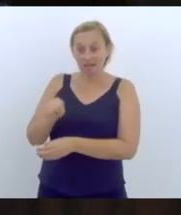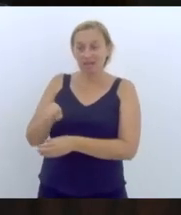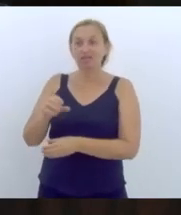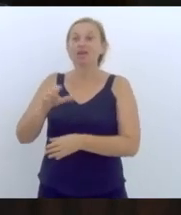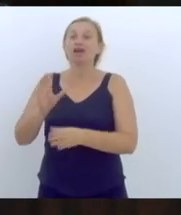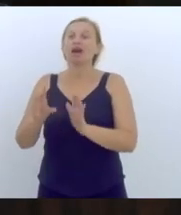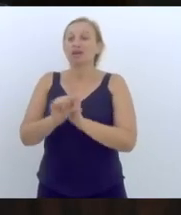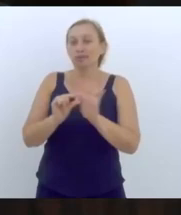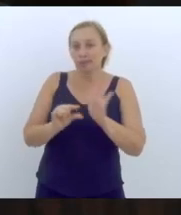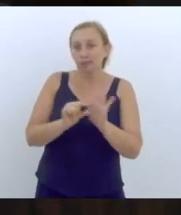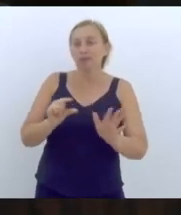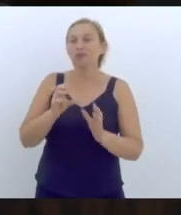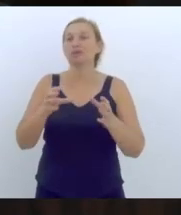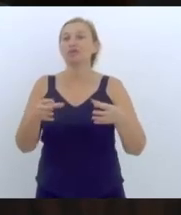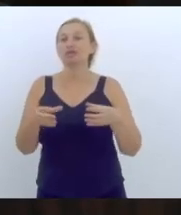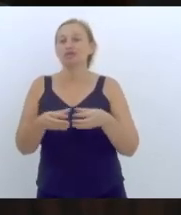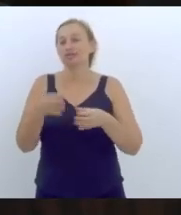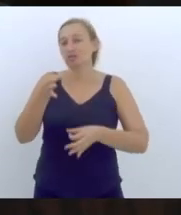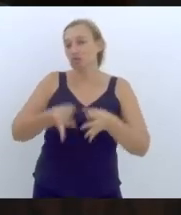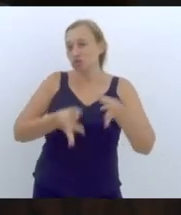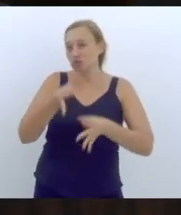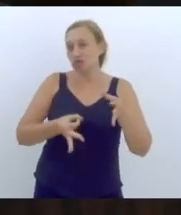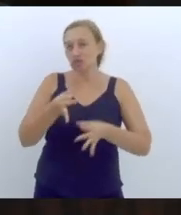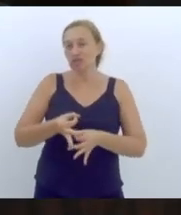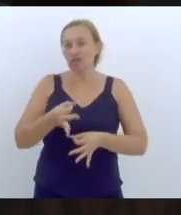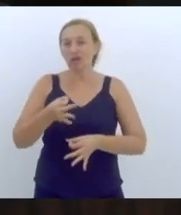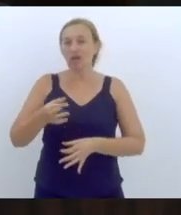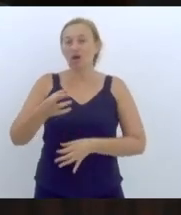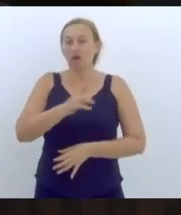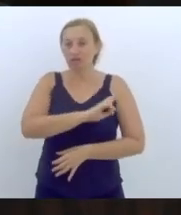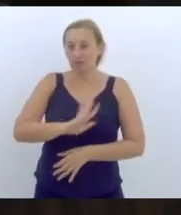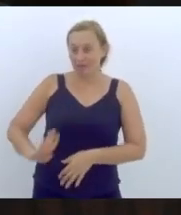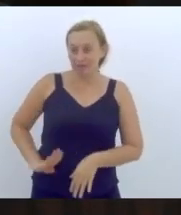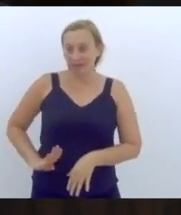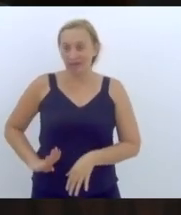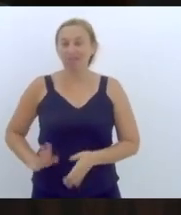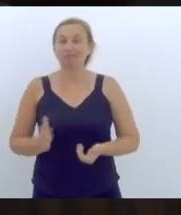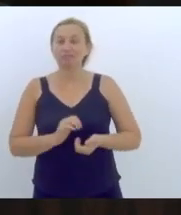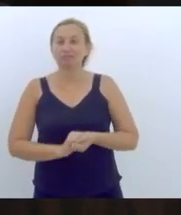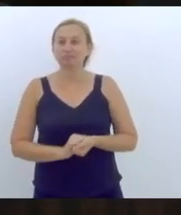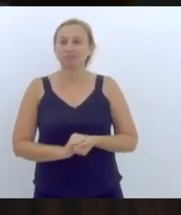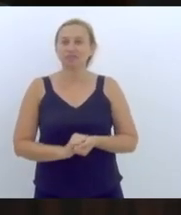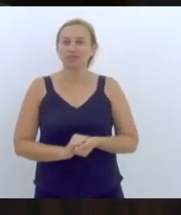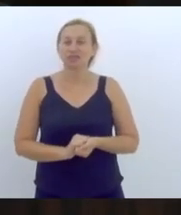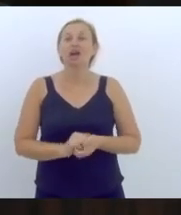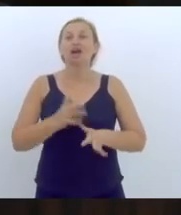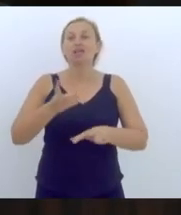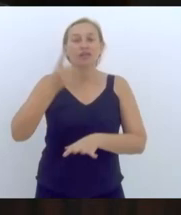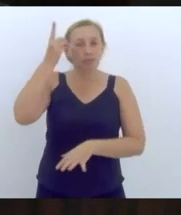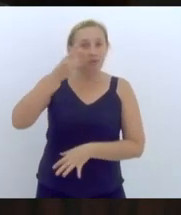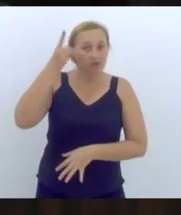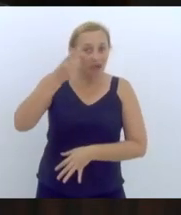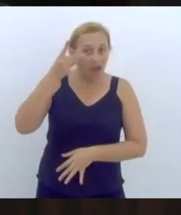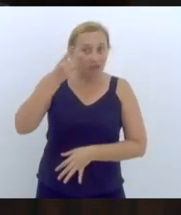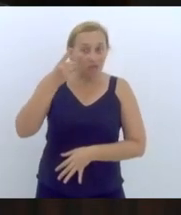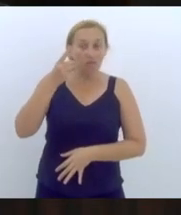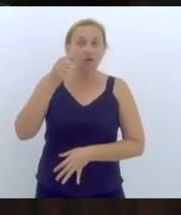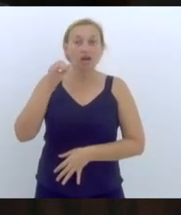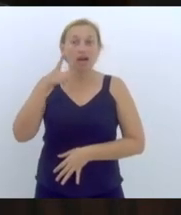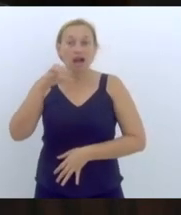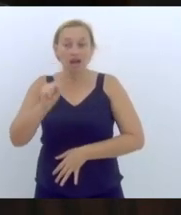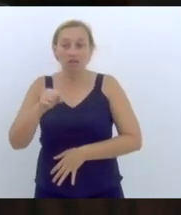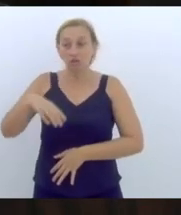e Justiça do deputado Rodrigo Bacelar, relator original. Relatores, deputados Carlos Mink, relator do